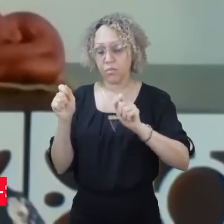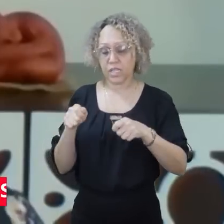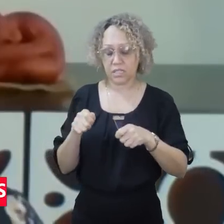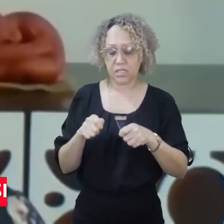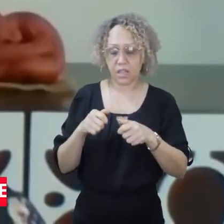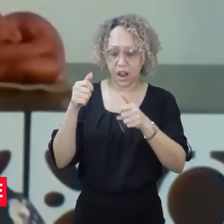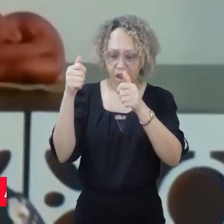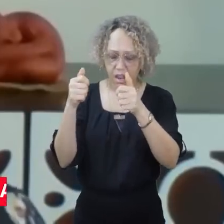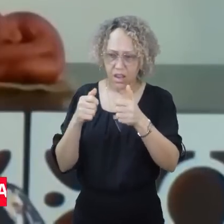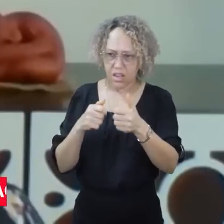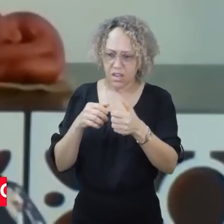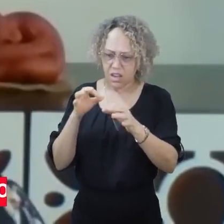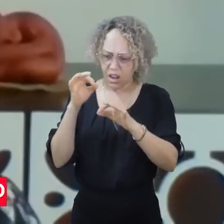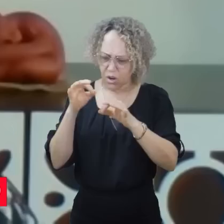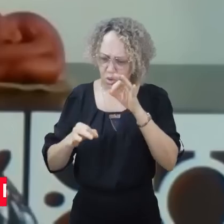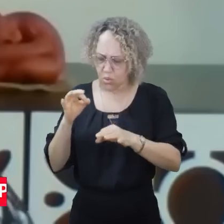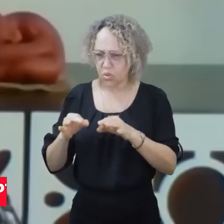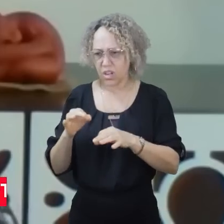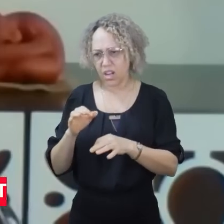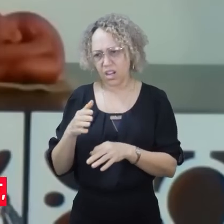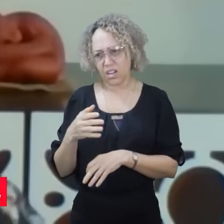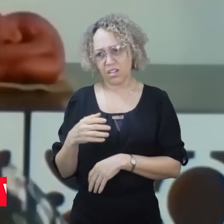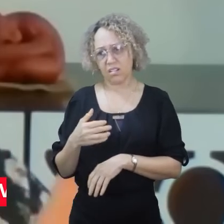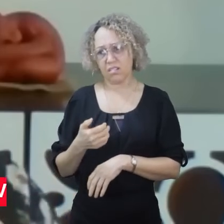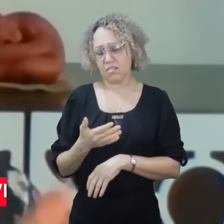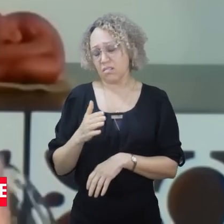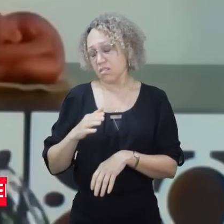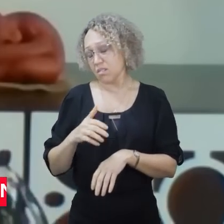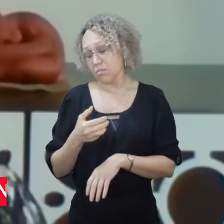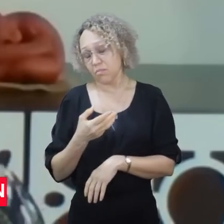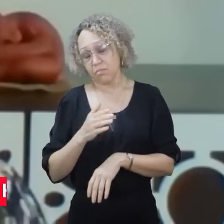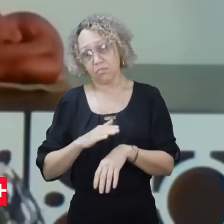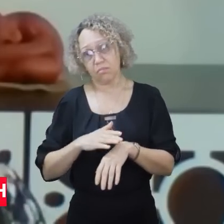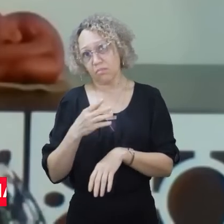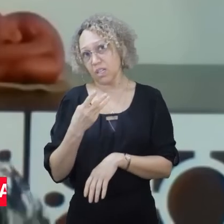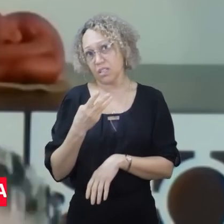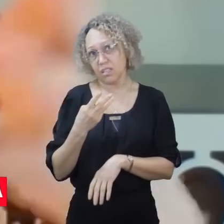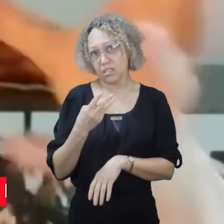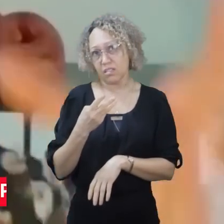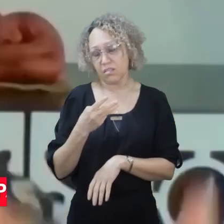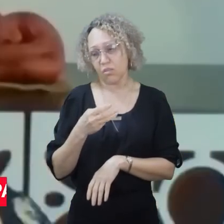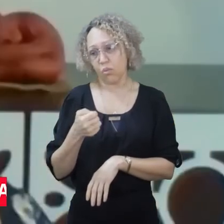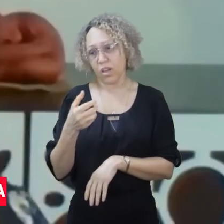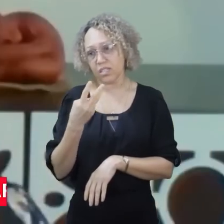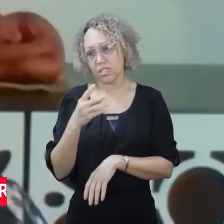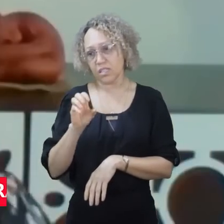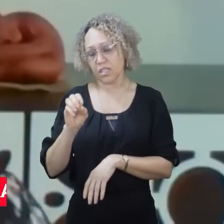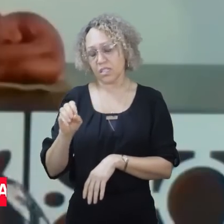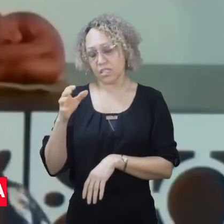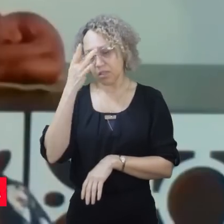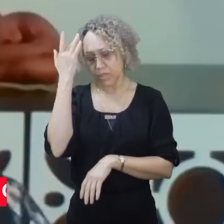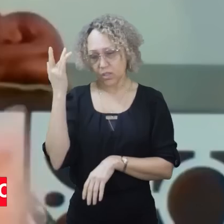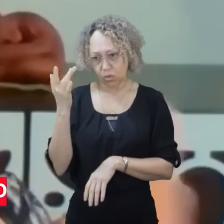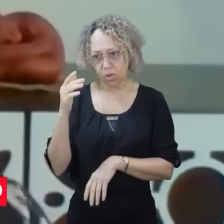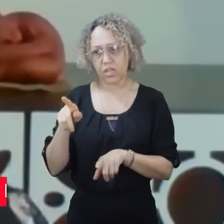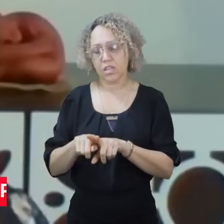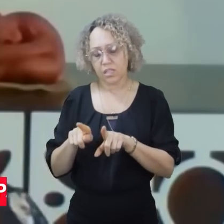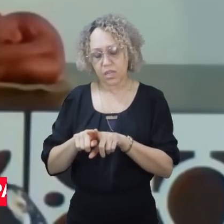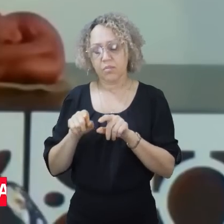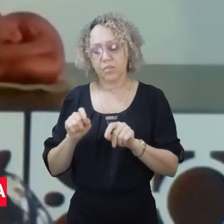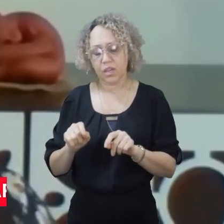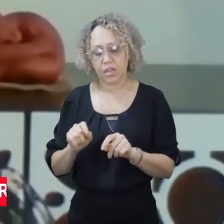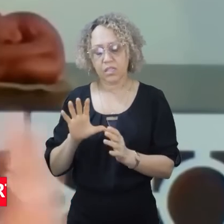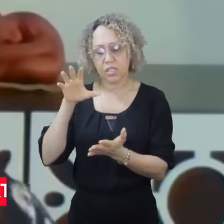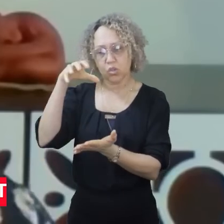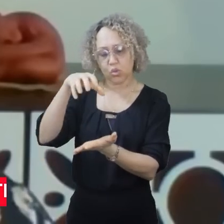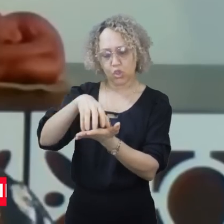ainda serão julgadas, como eles precisam dar conta desse núcleo importante do golpe, que organizou o